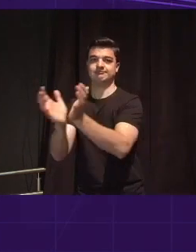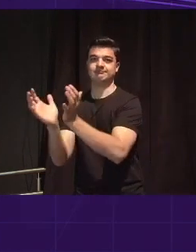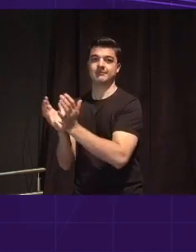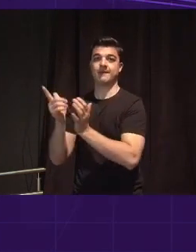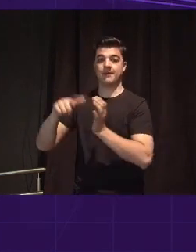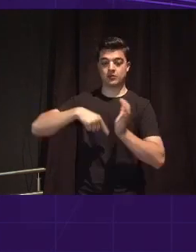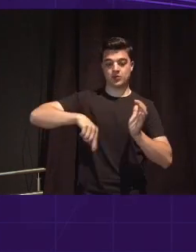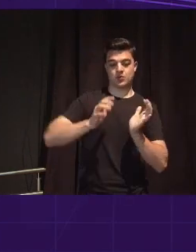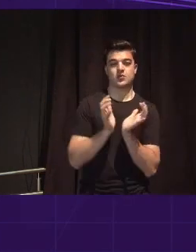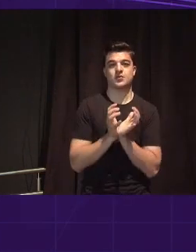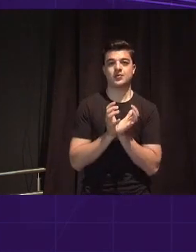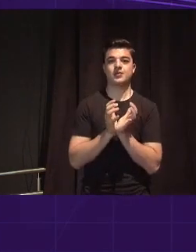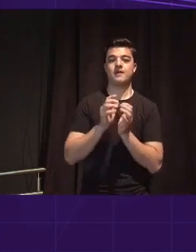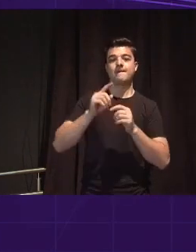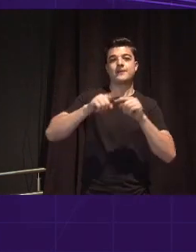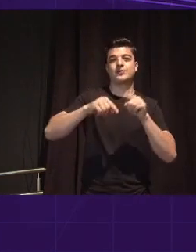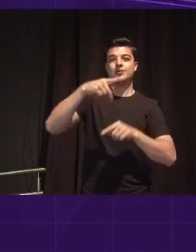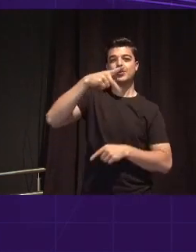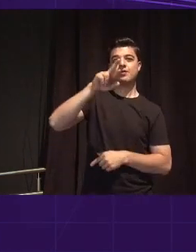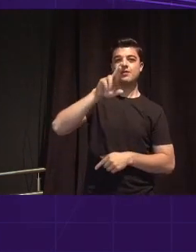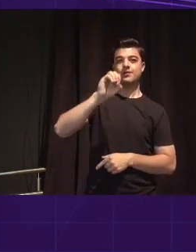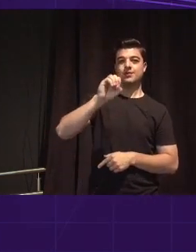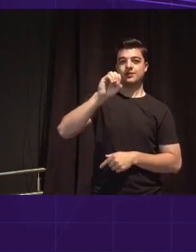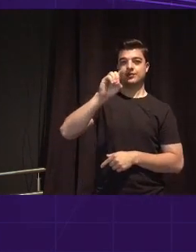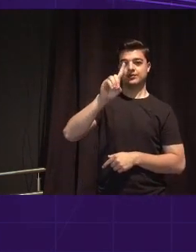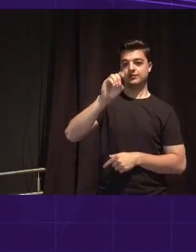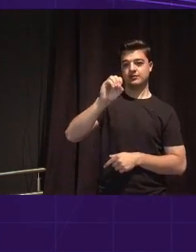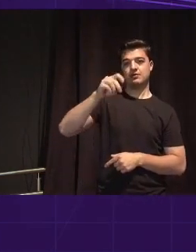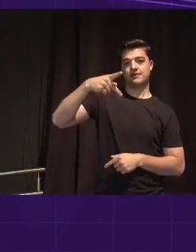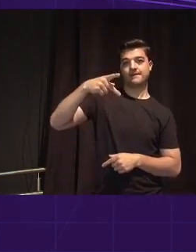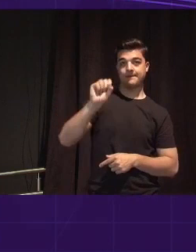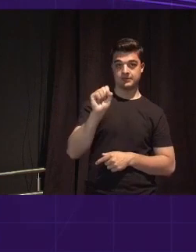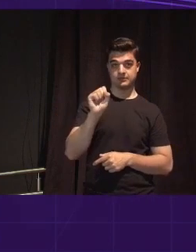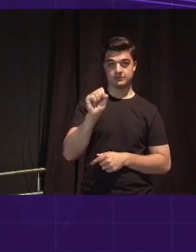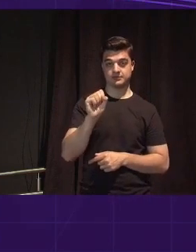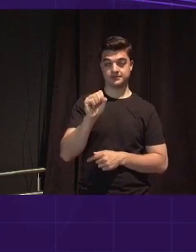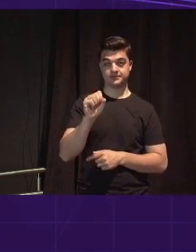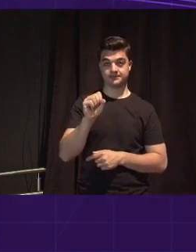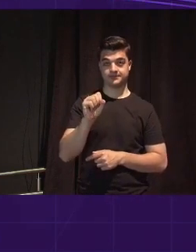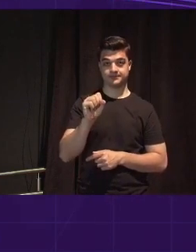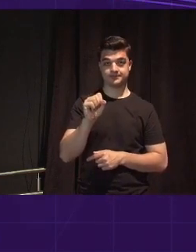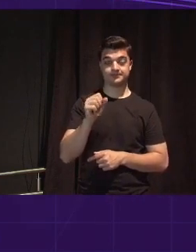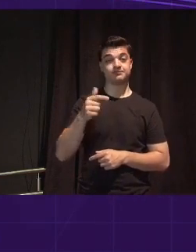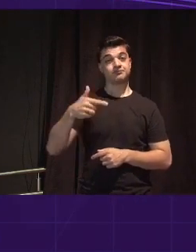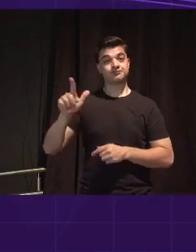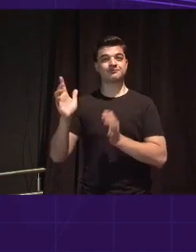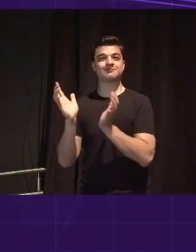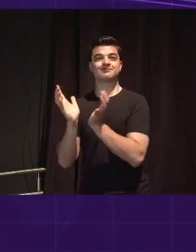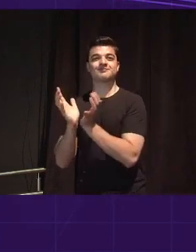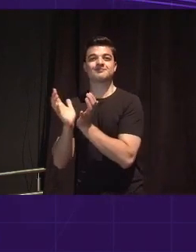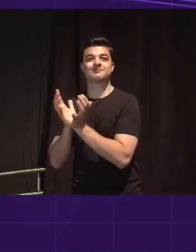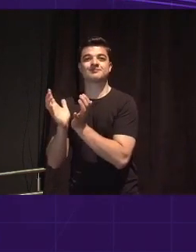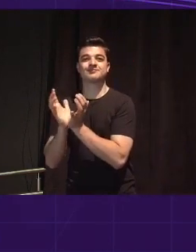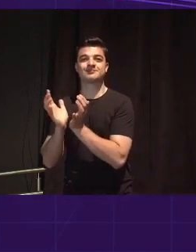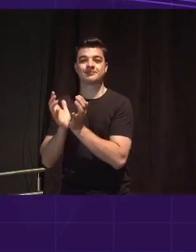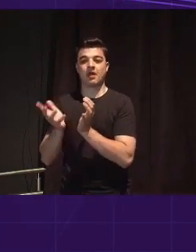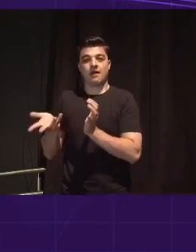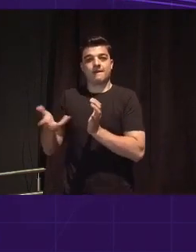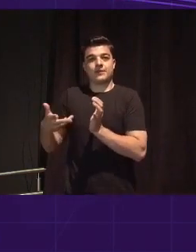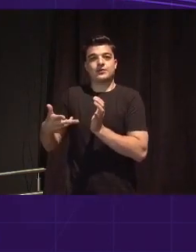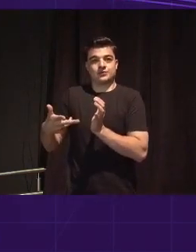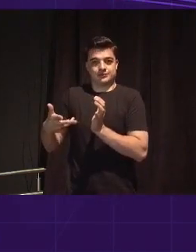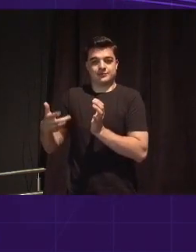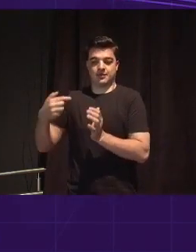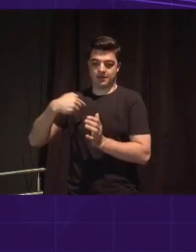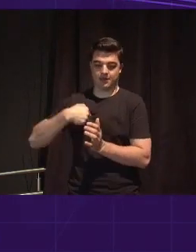Product Ops, né? Então nós temos o Eduardo, que é o nosso head, o time de Thundercats, os nossos agileiros, né? Eu, a Ju, o Alan